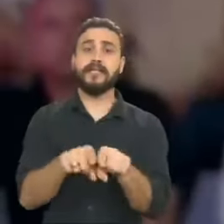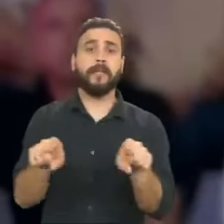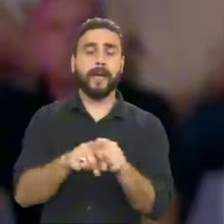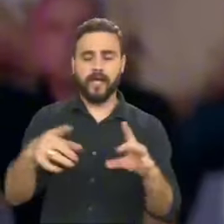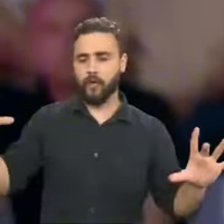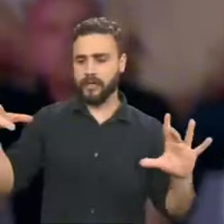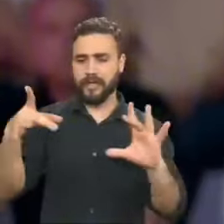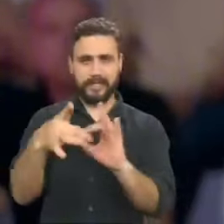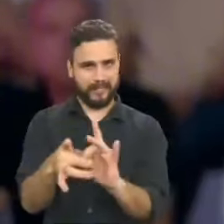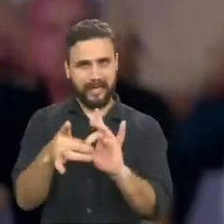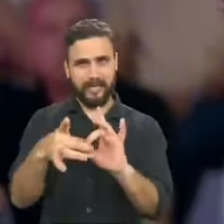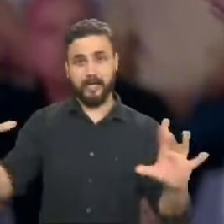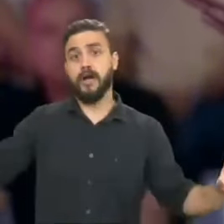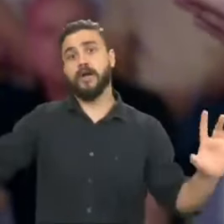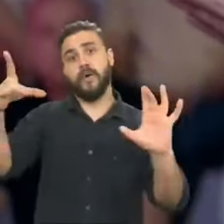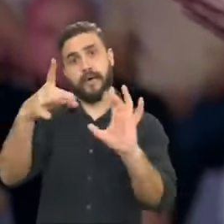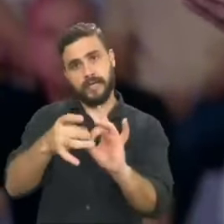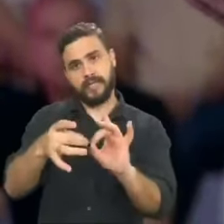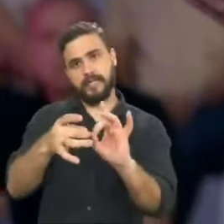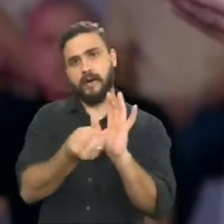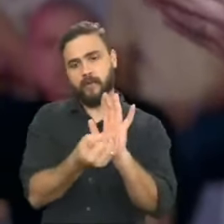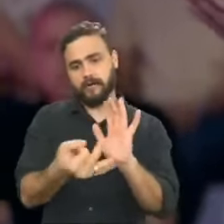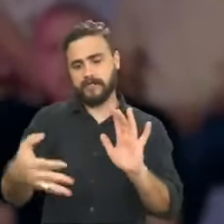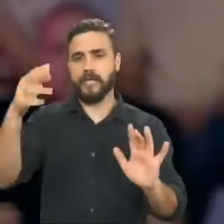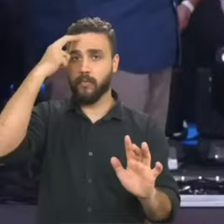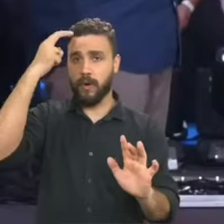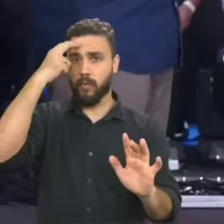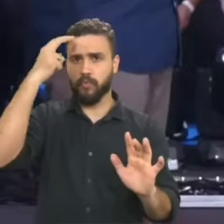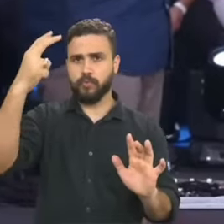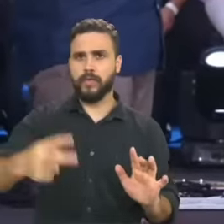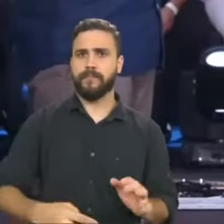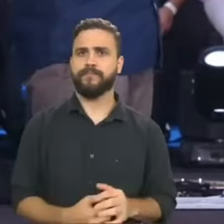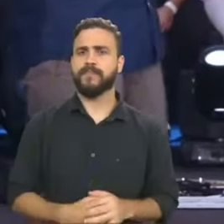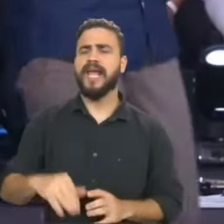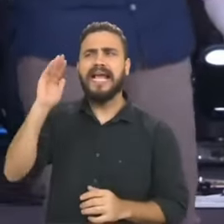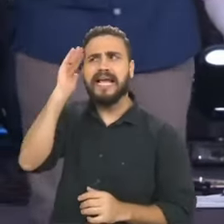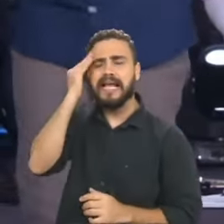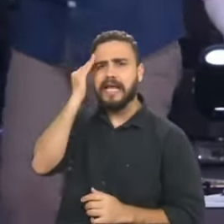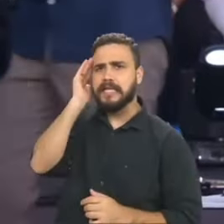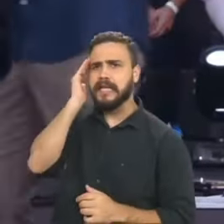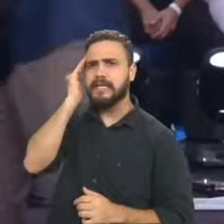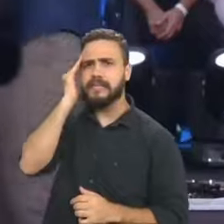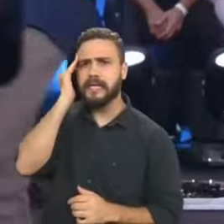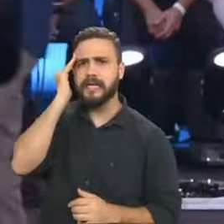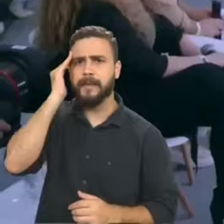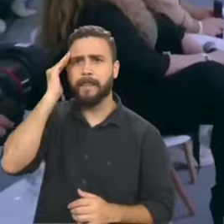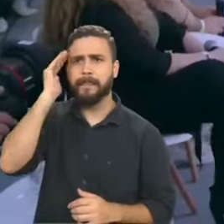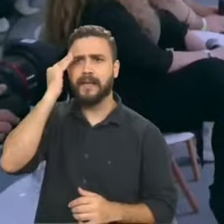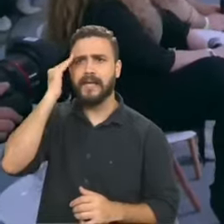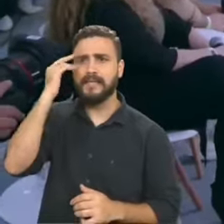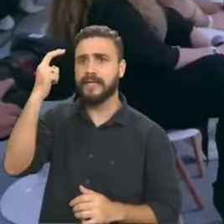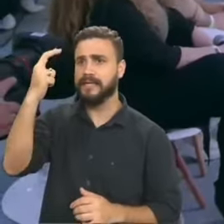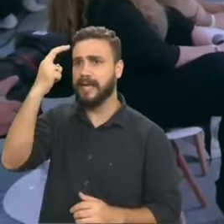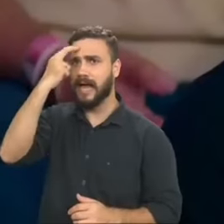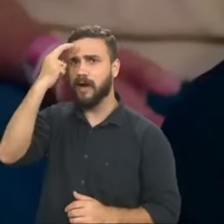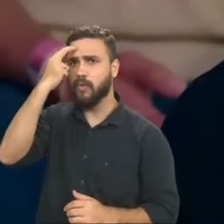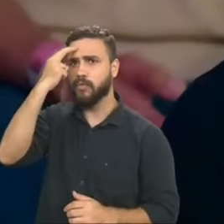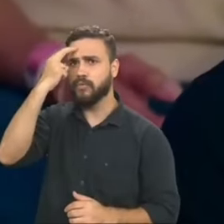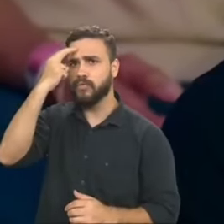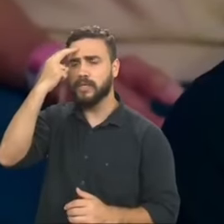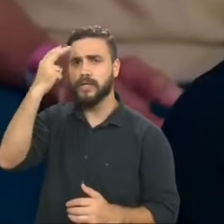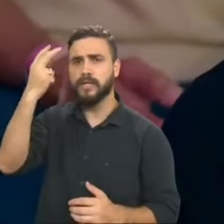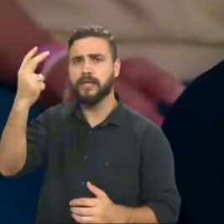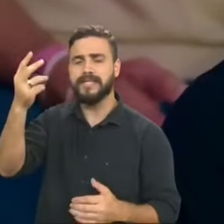gente? Falar com você, às vezes, é até melhor do que casamento de muita gente aí. Vocês viram ali? Casamento